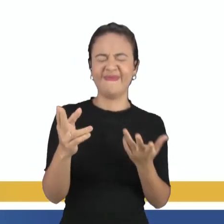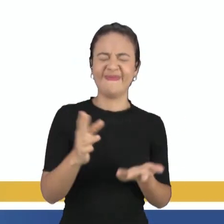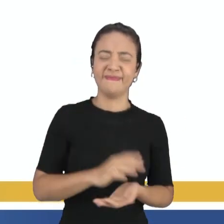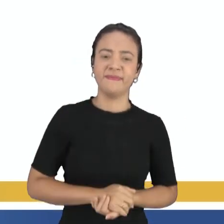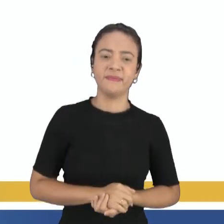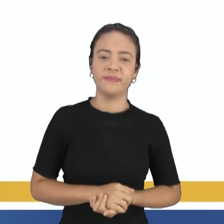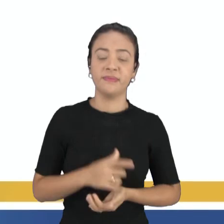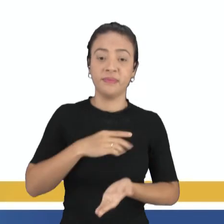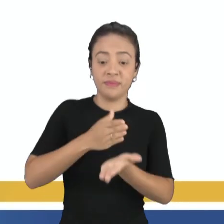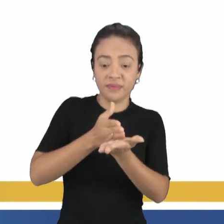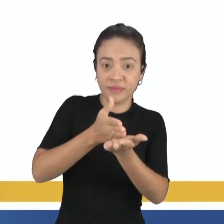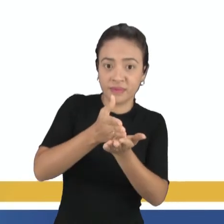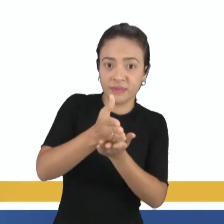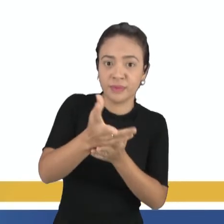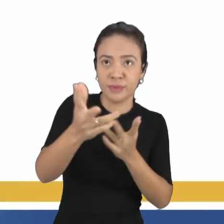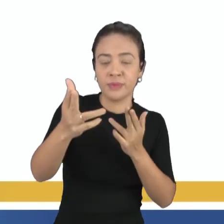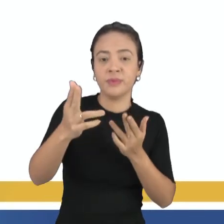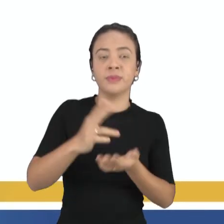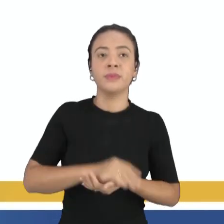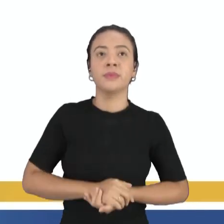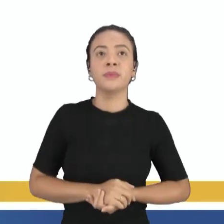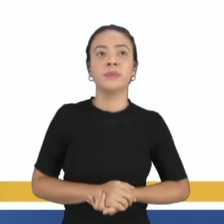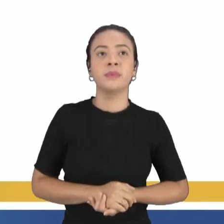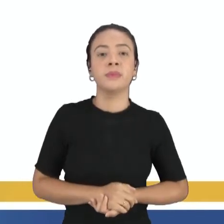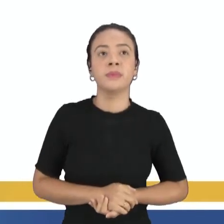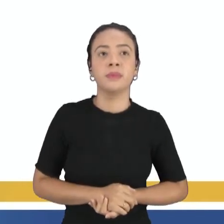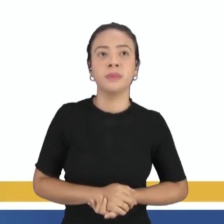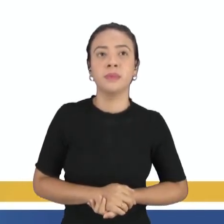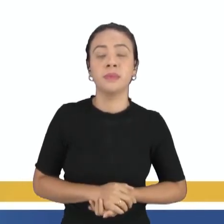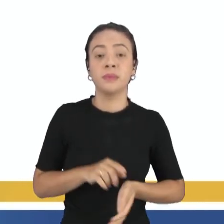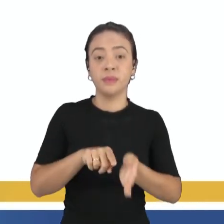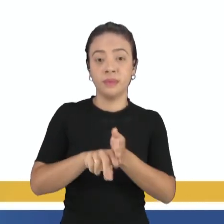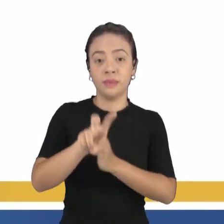mesmo sentido, ok?